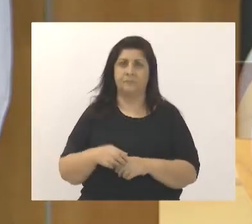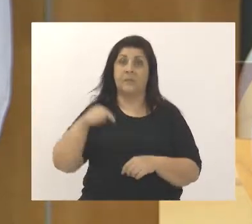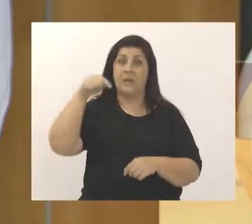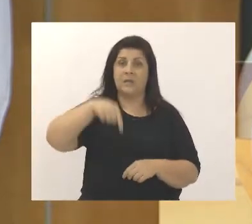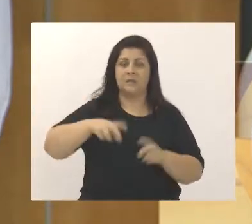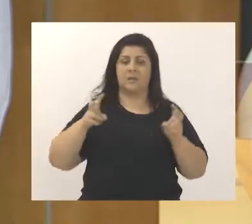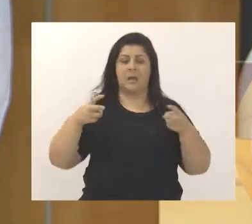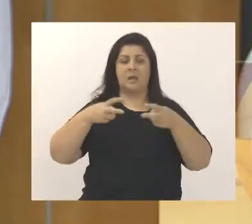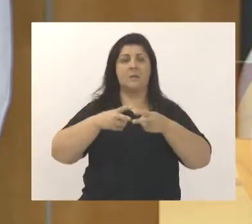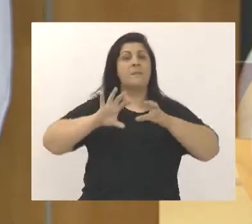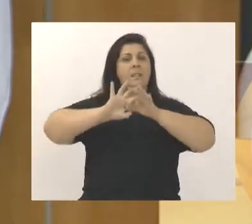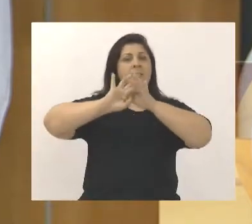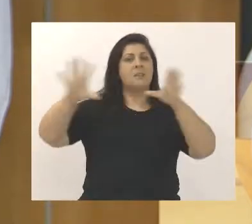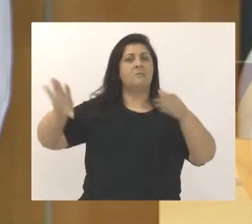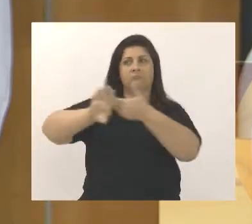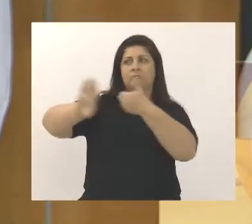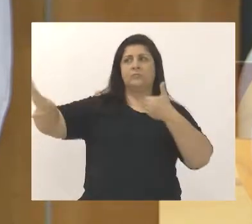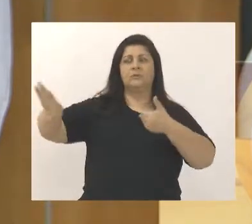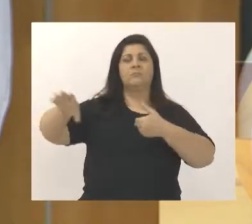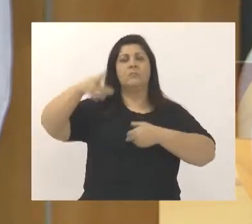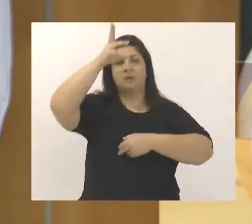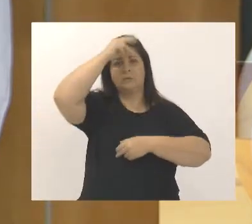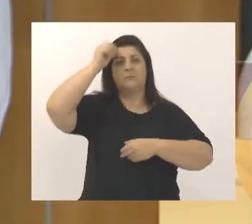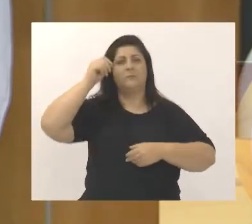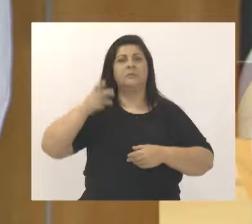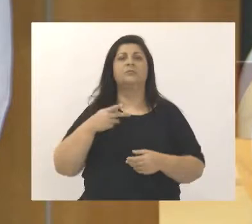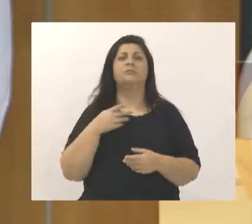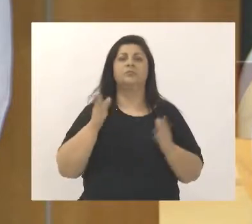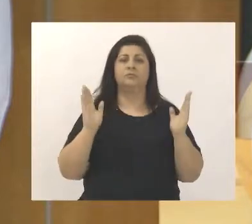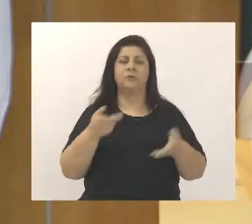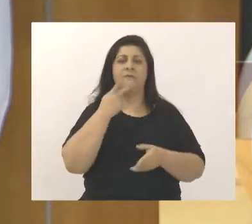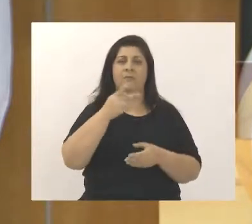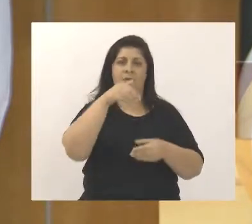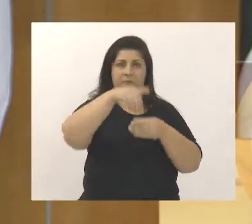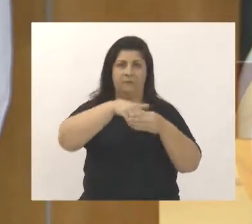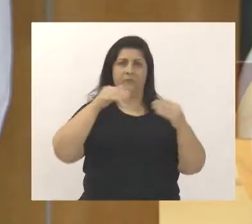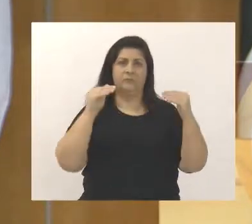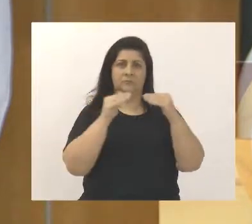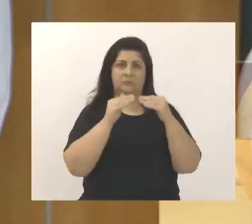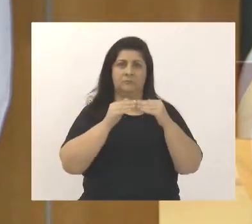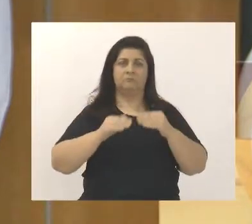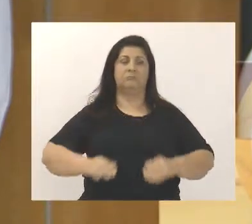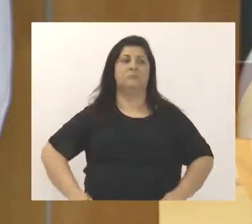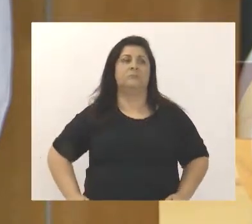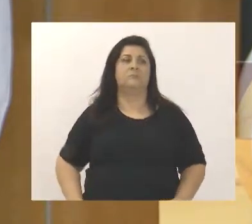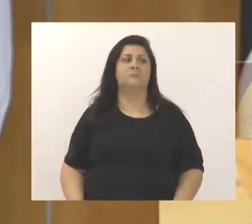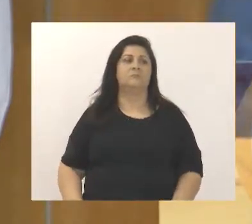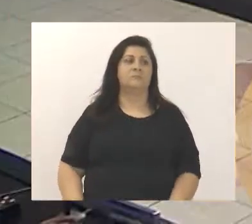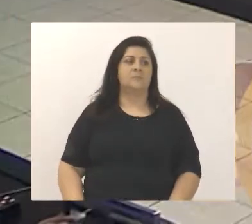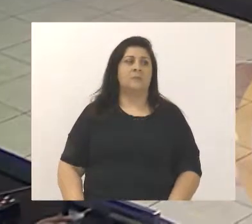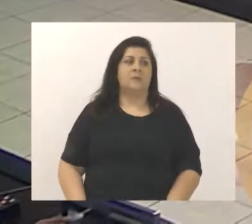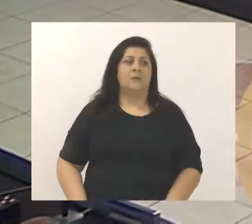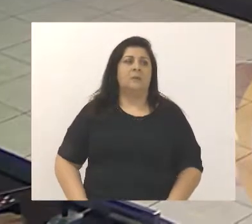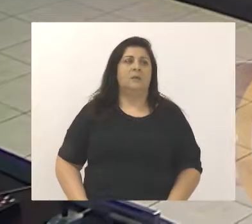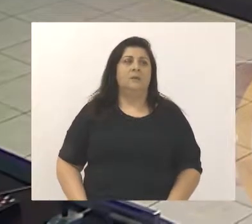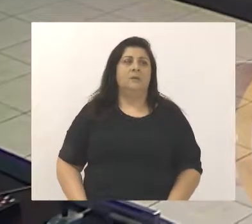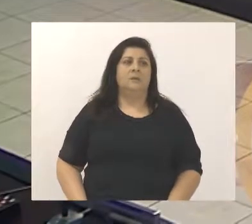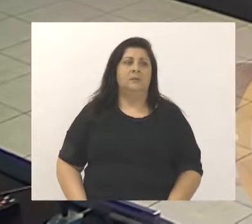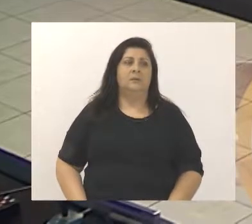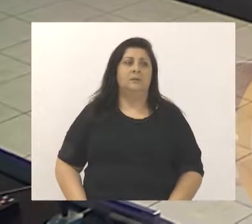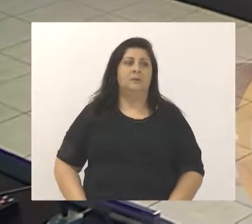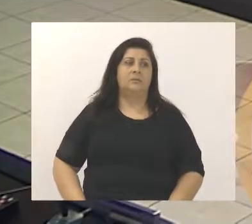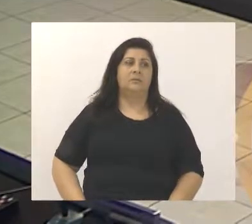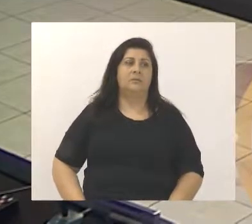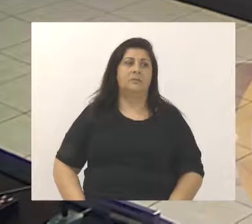que ter independência. Por isso, já quero deixar aqui, Lucimar, o meu voto favorável.